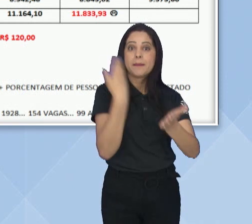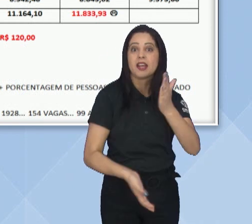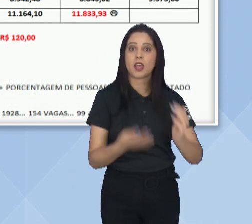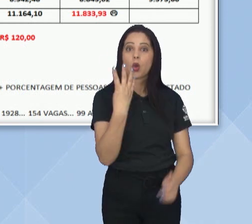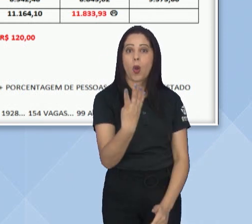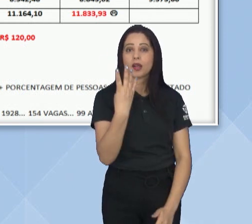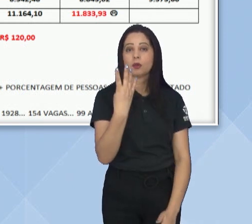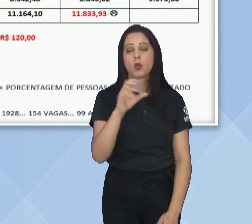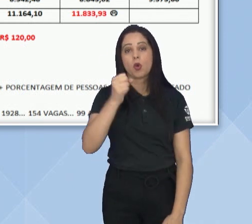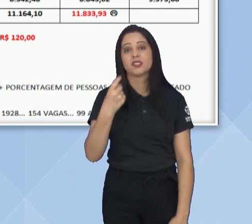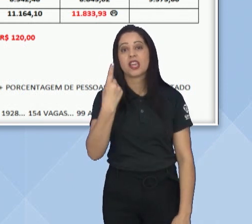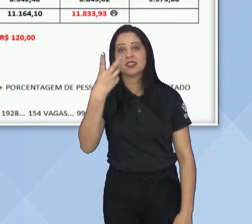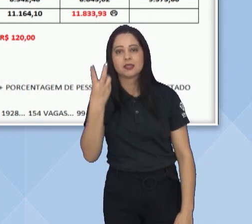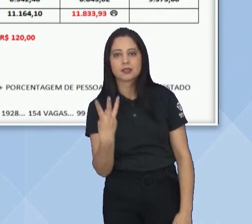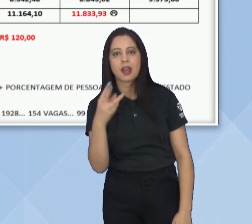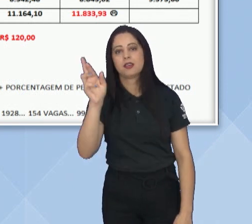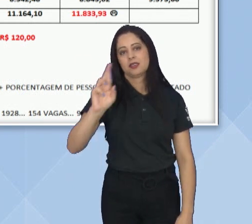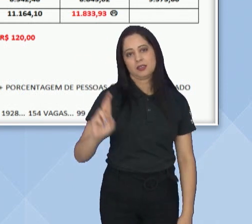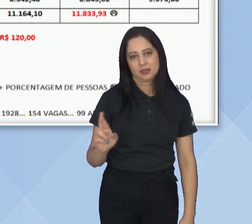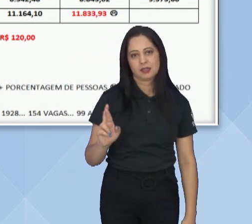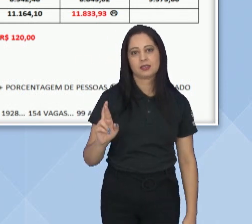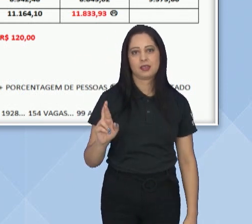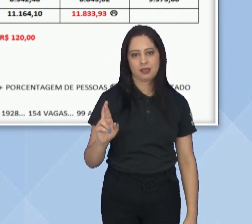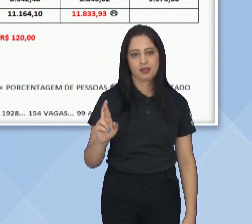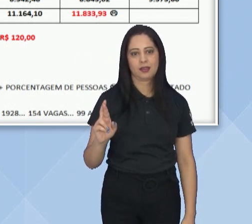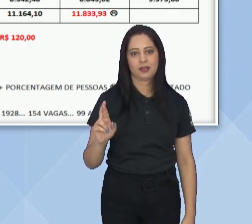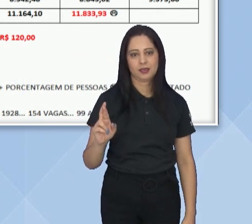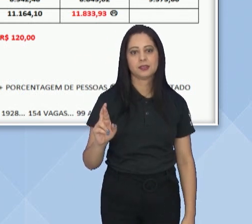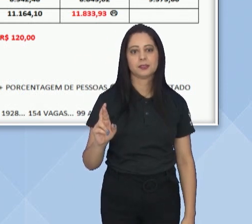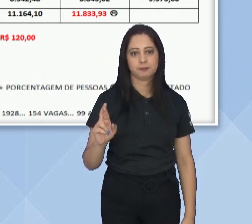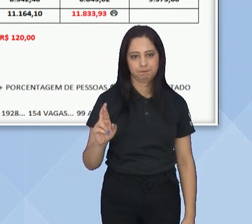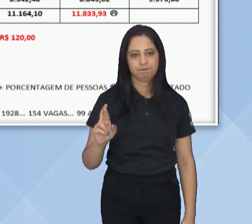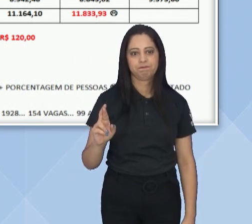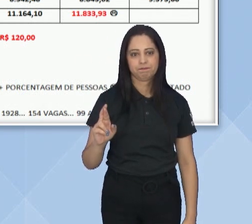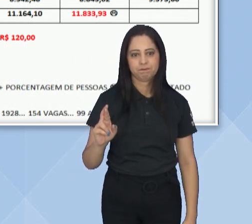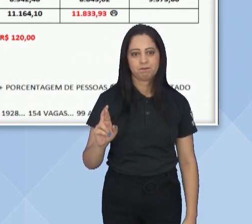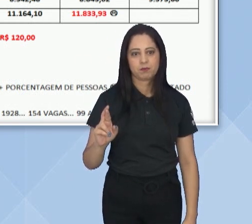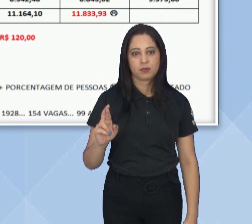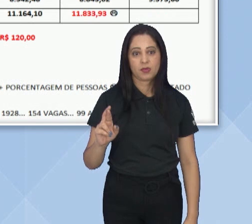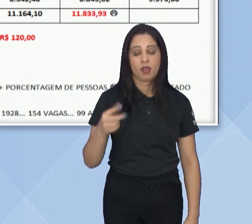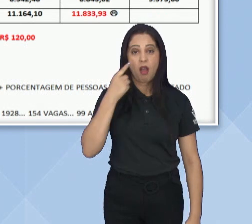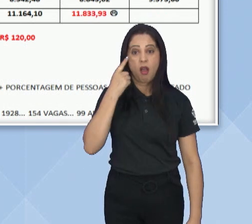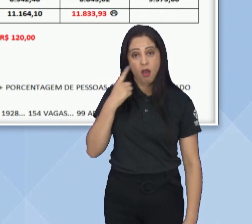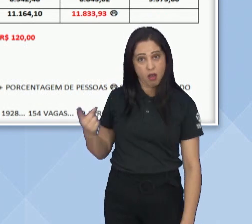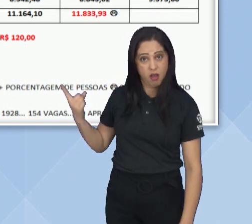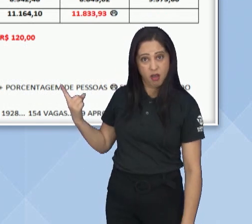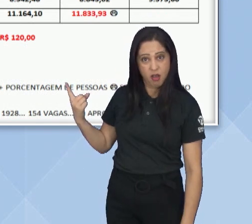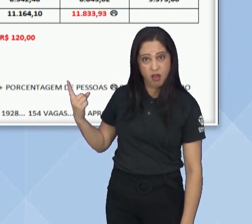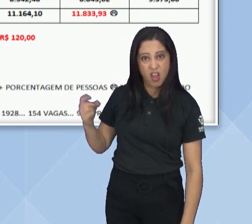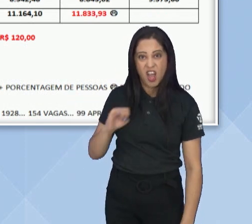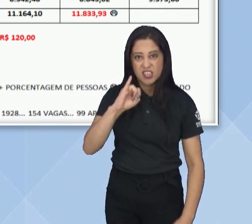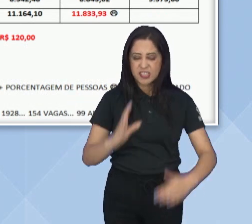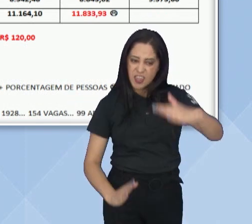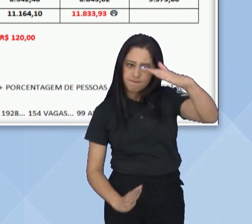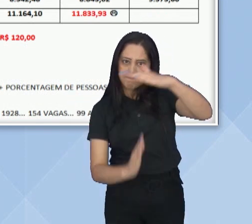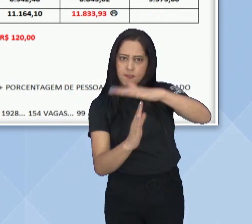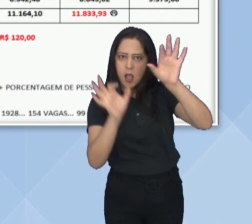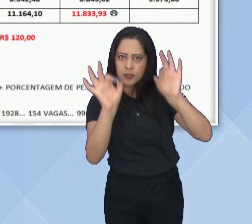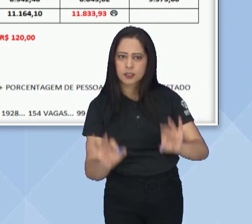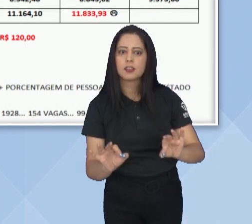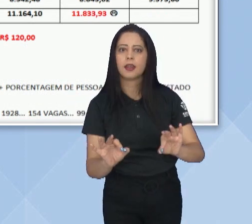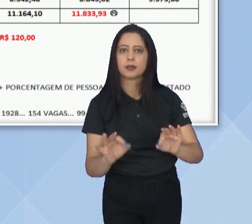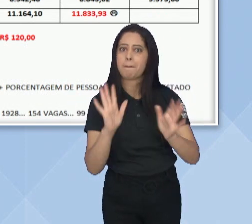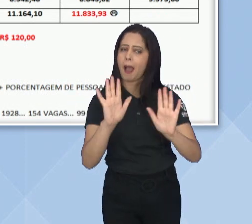R$ 4.813 para os professores do Plano Novo. Para os professores do Plano Novo, isso se atingir todo nível e grau, né, que a gente sabe que é